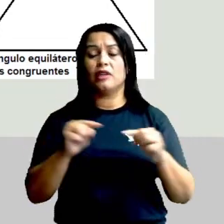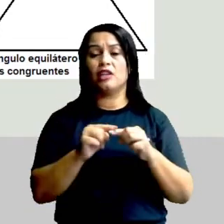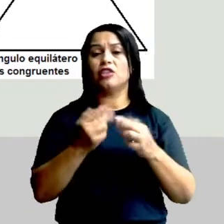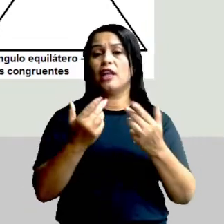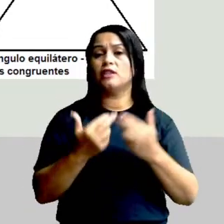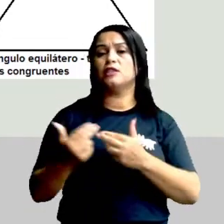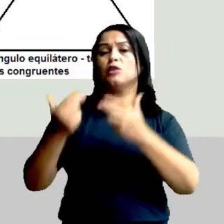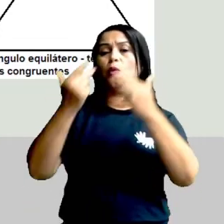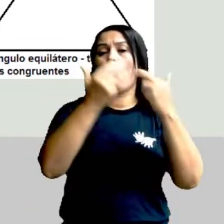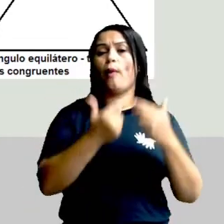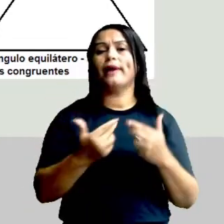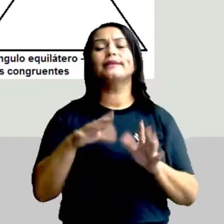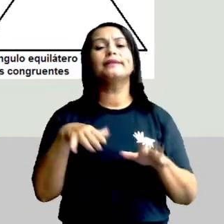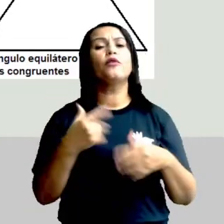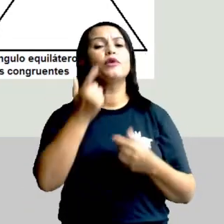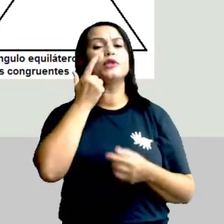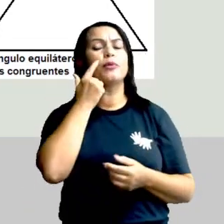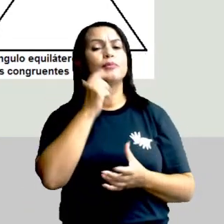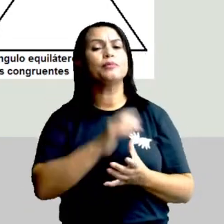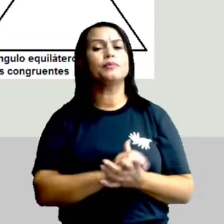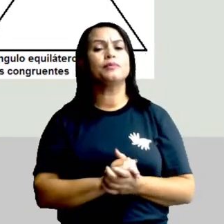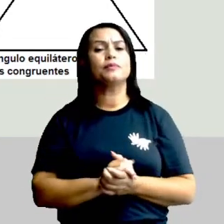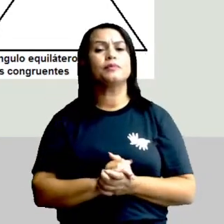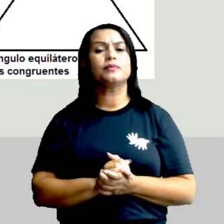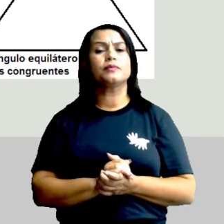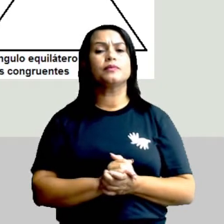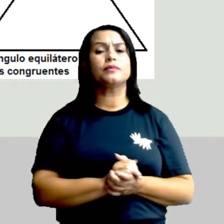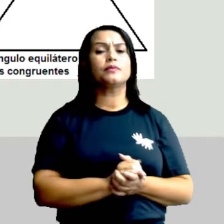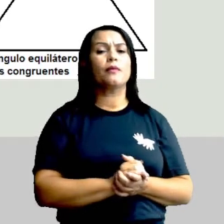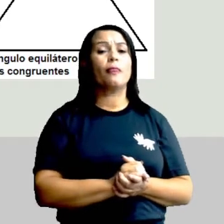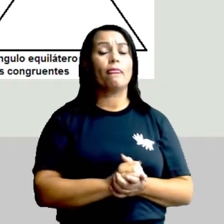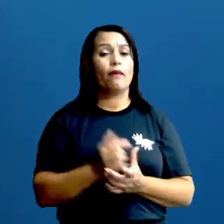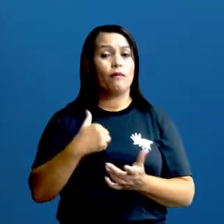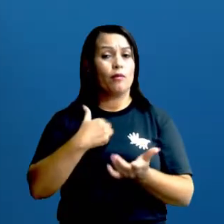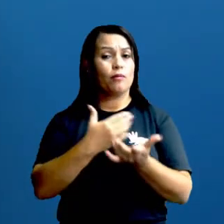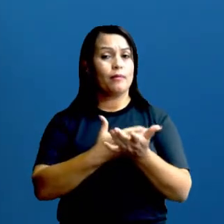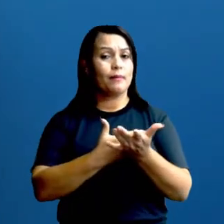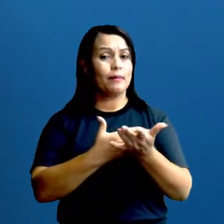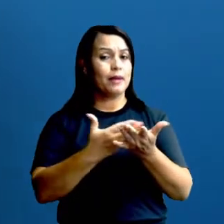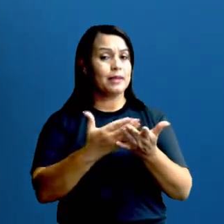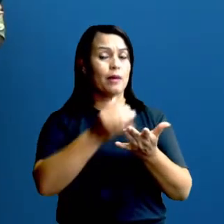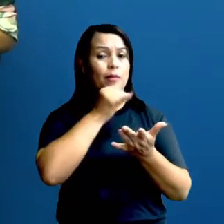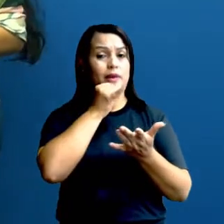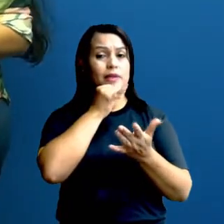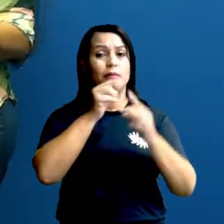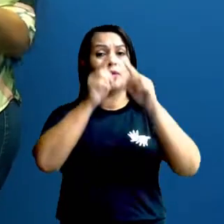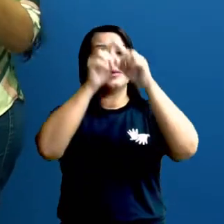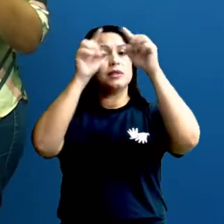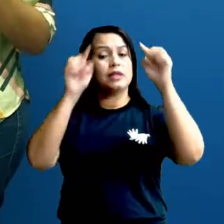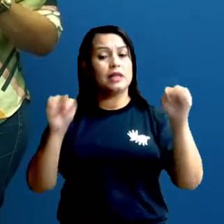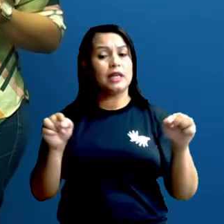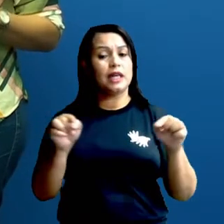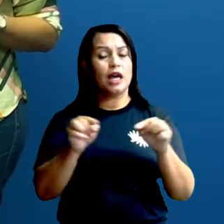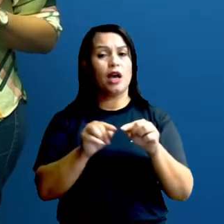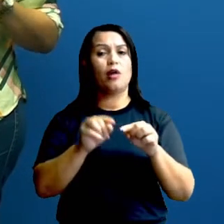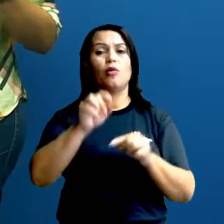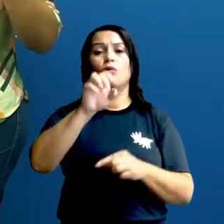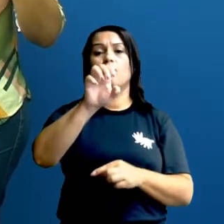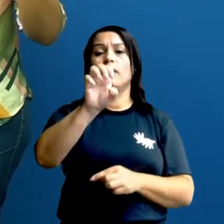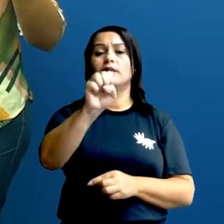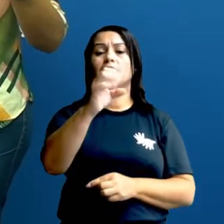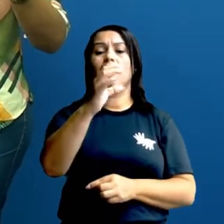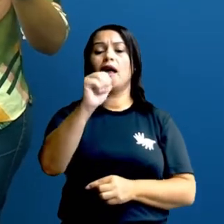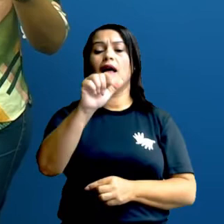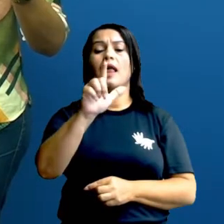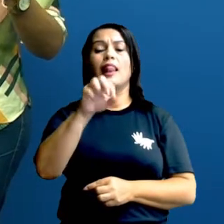iguais Então veja só eu vou começar aqui por esse triângulo escaleno